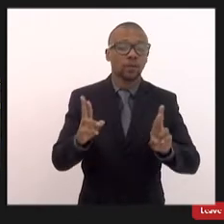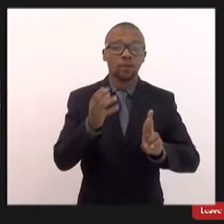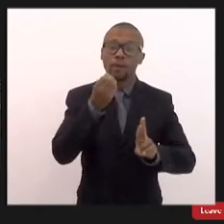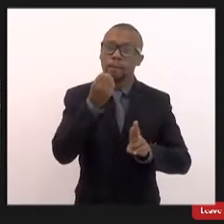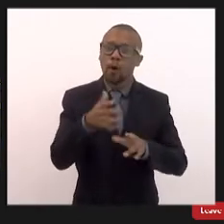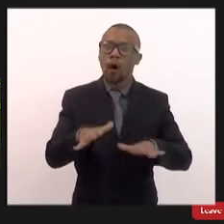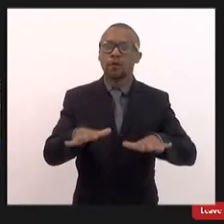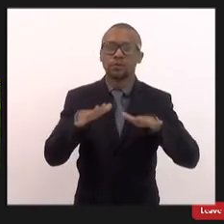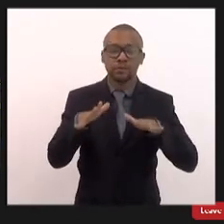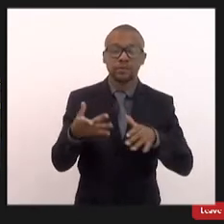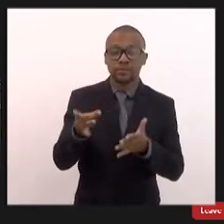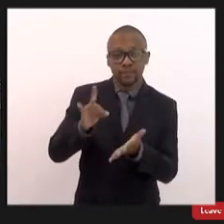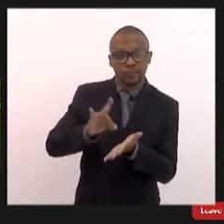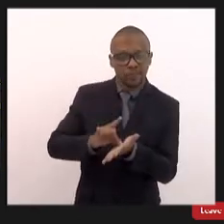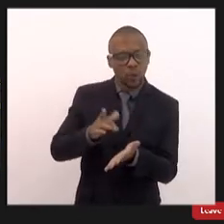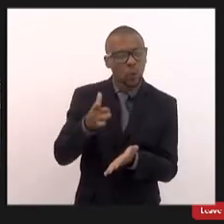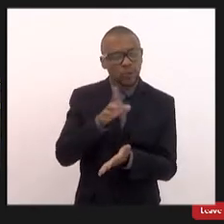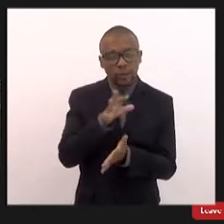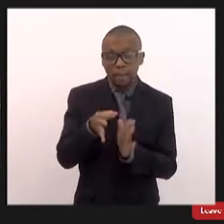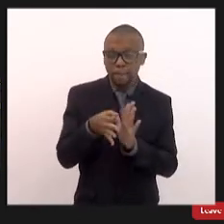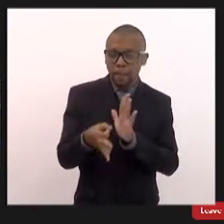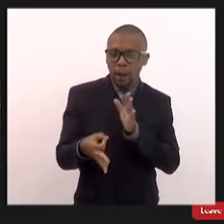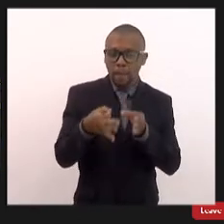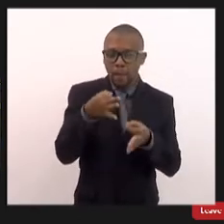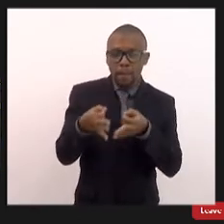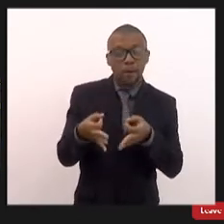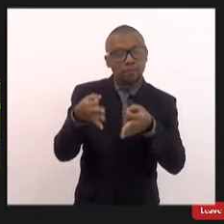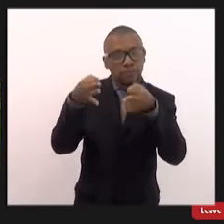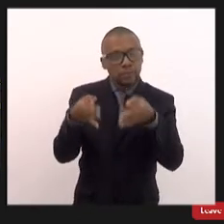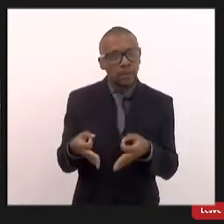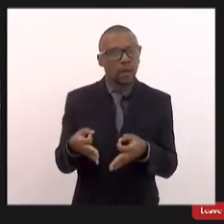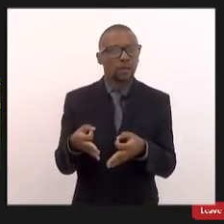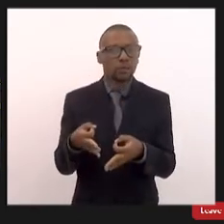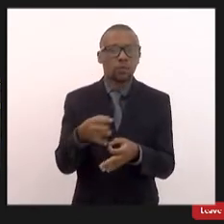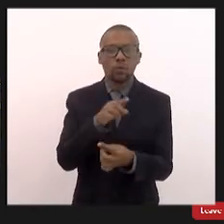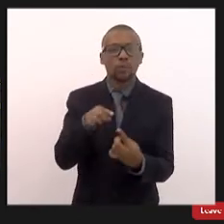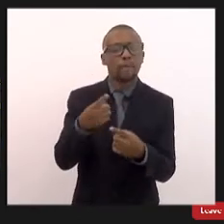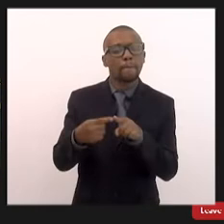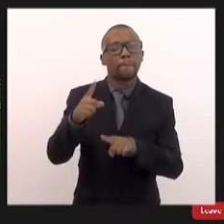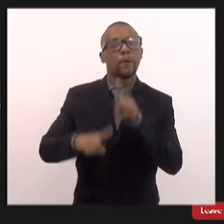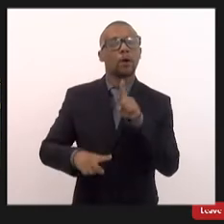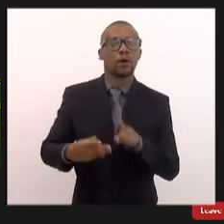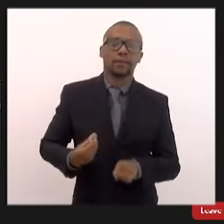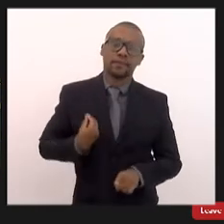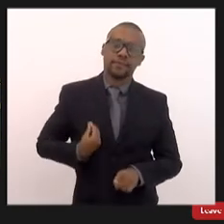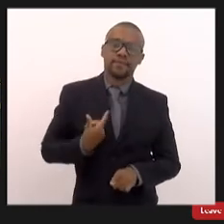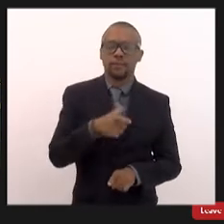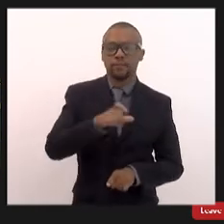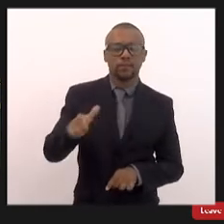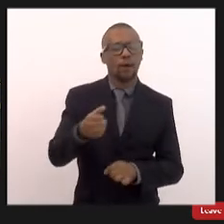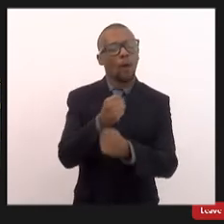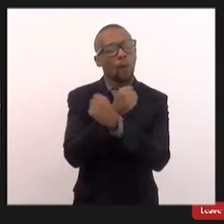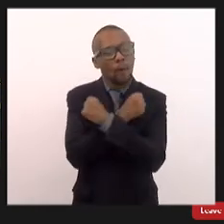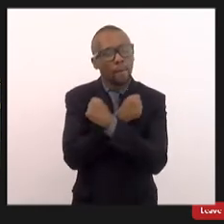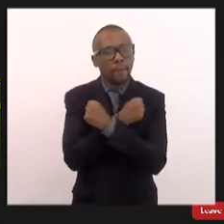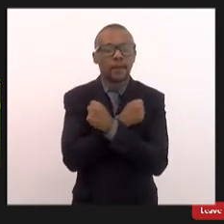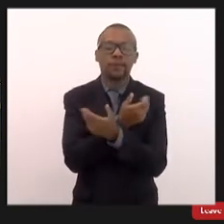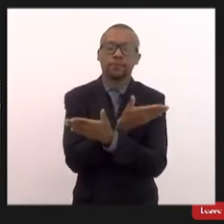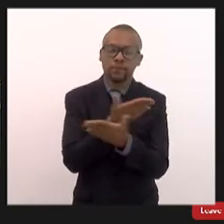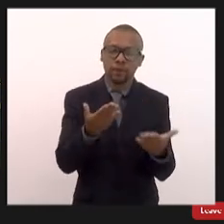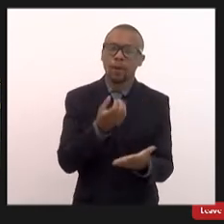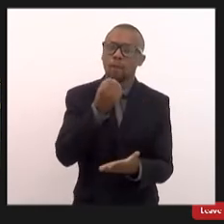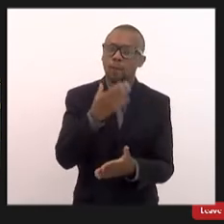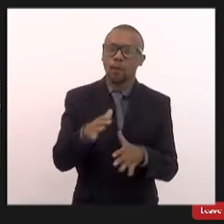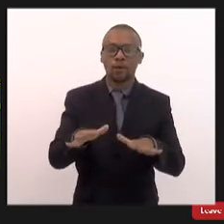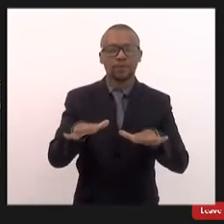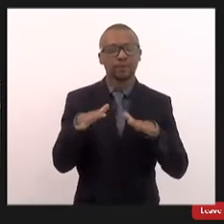daí saiam passos concretos, né, para a mudança da vida das pessoas. Um abraço para todo mundo, boa